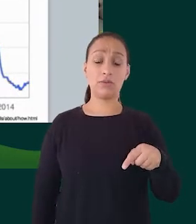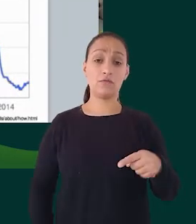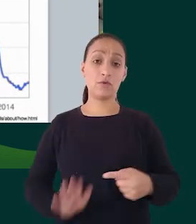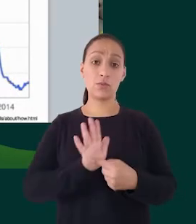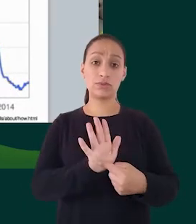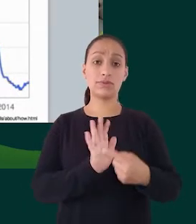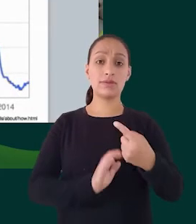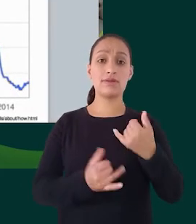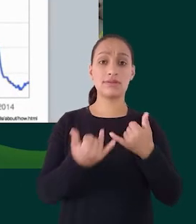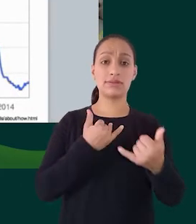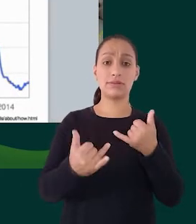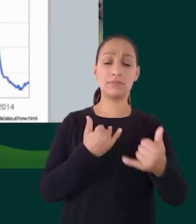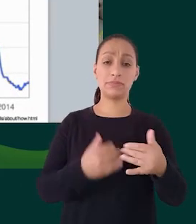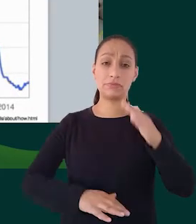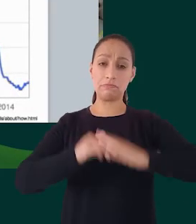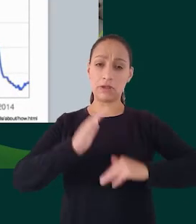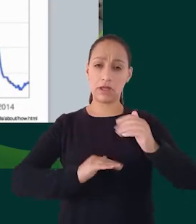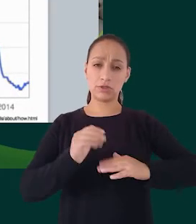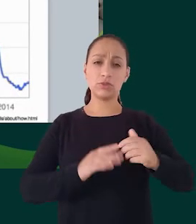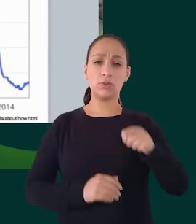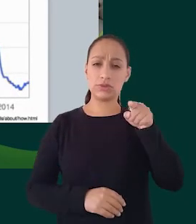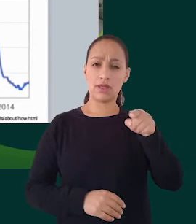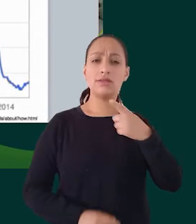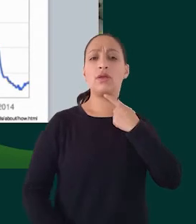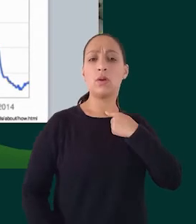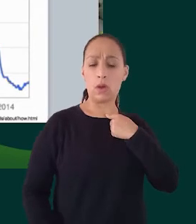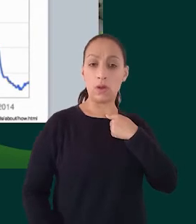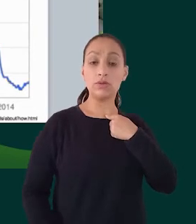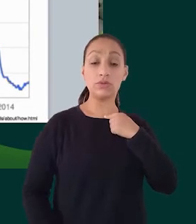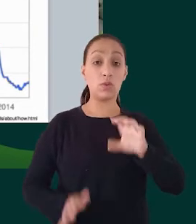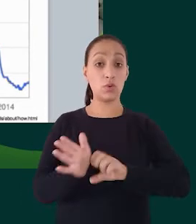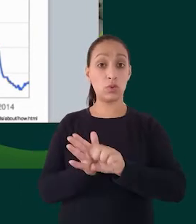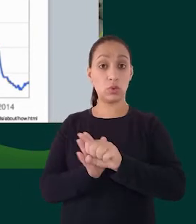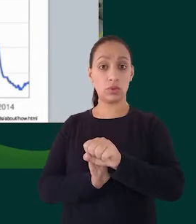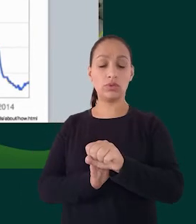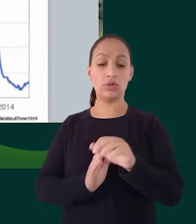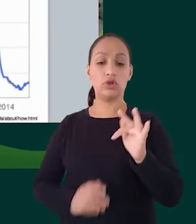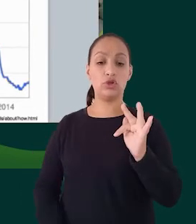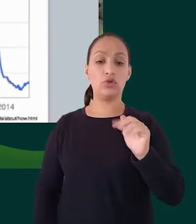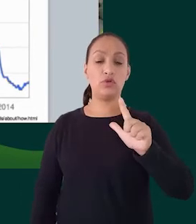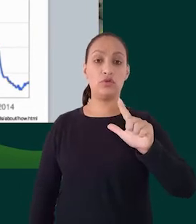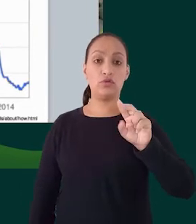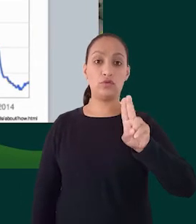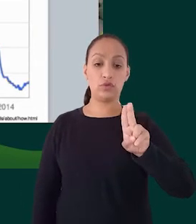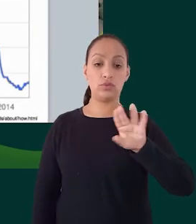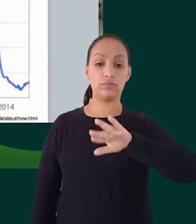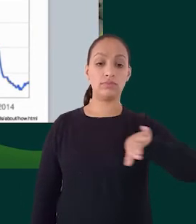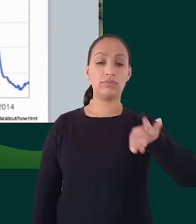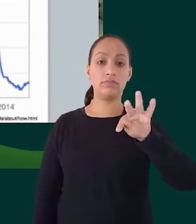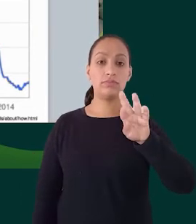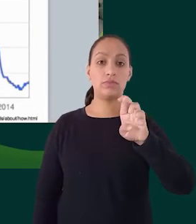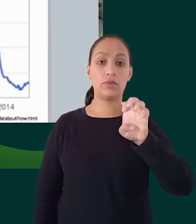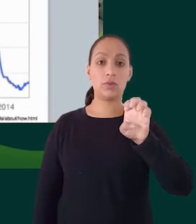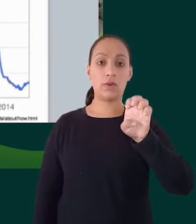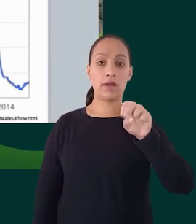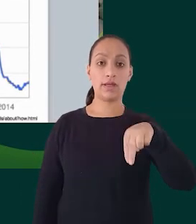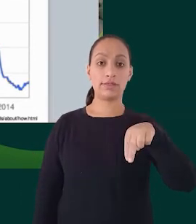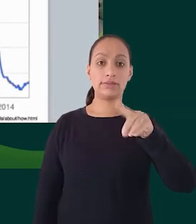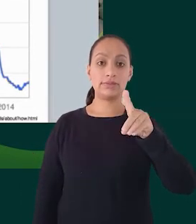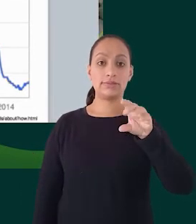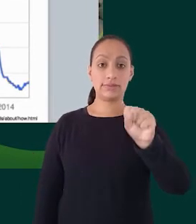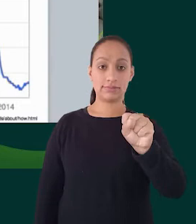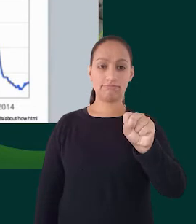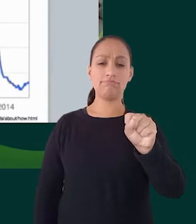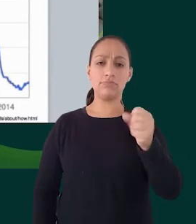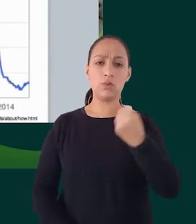mais práticos, tá? Esse exemplo, eu gosto bastante, é o do Google Flu Trends, né? A Google, né, em 2008,